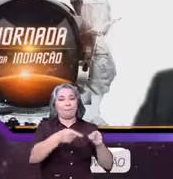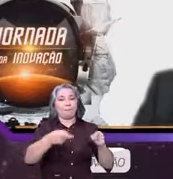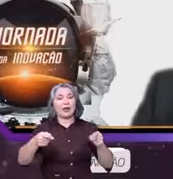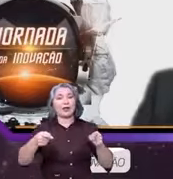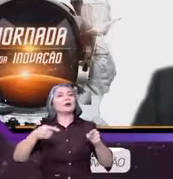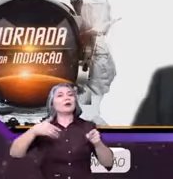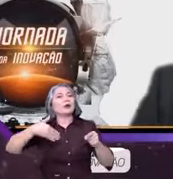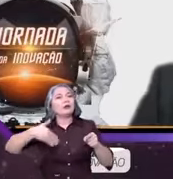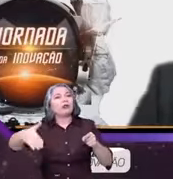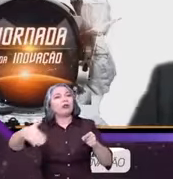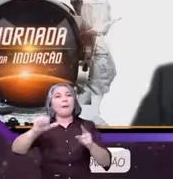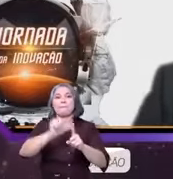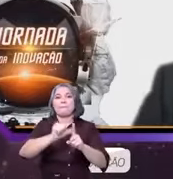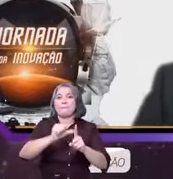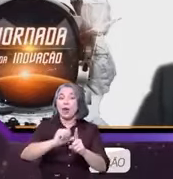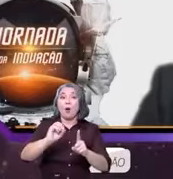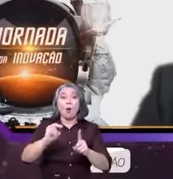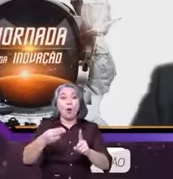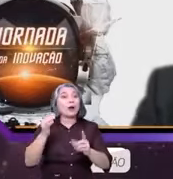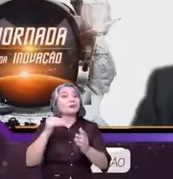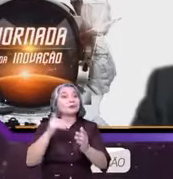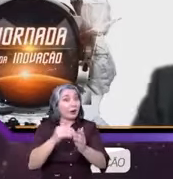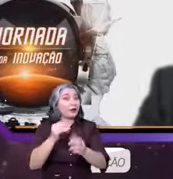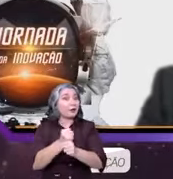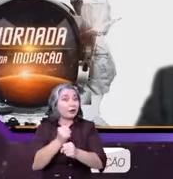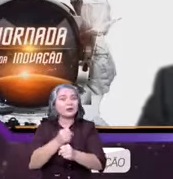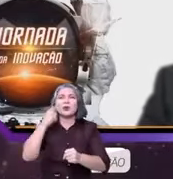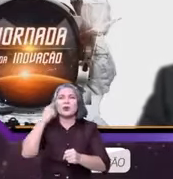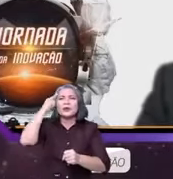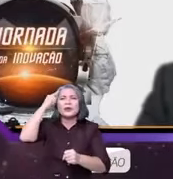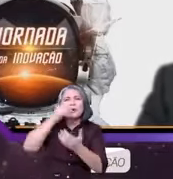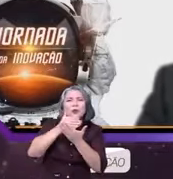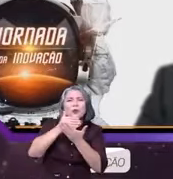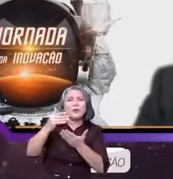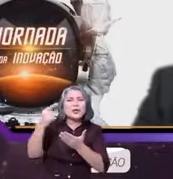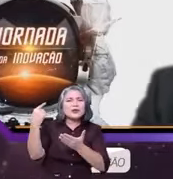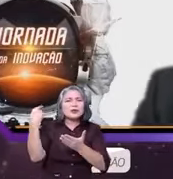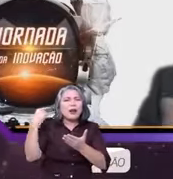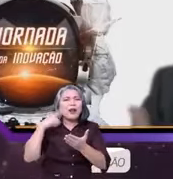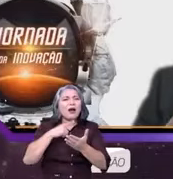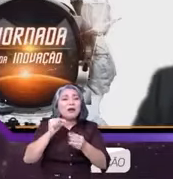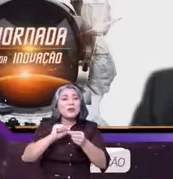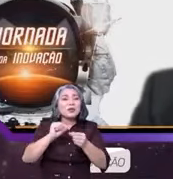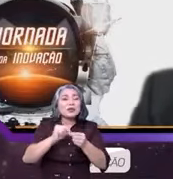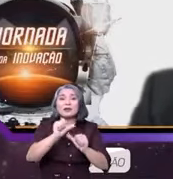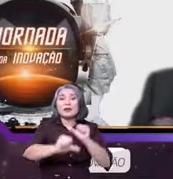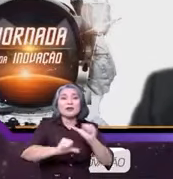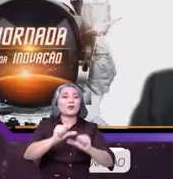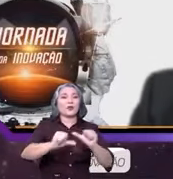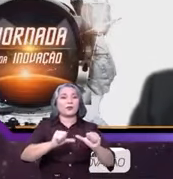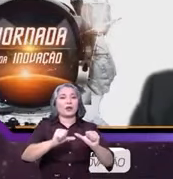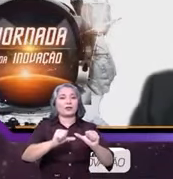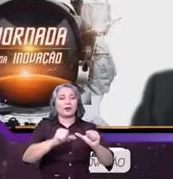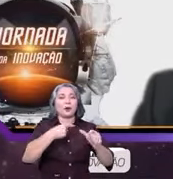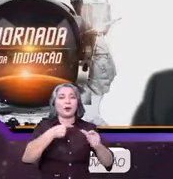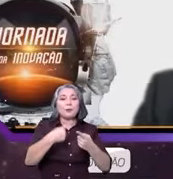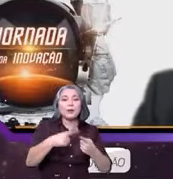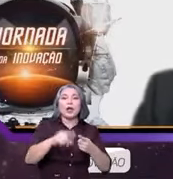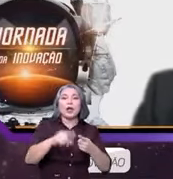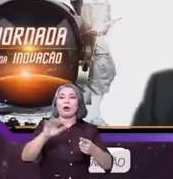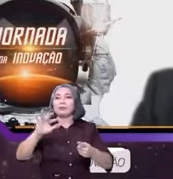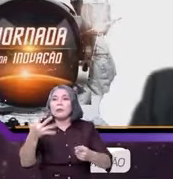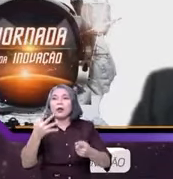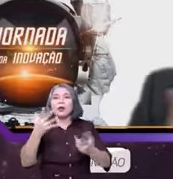meses ou anos, aquela ideia inicial minha, ela pode ter sido mudada pelo ambiente, pelas condições, pela